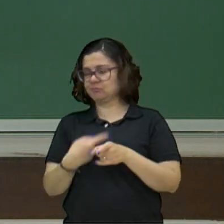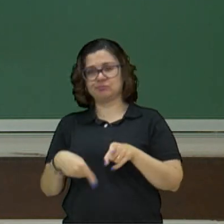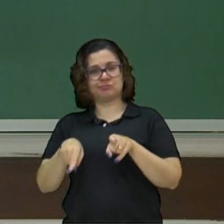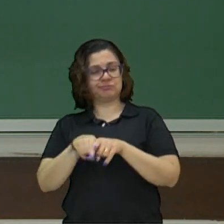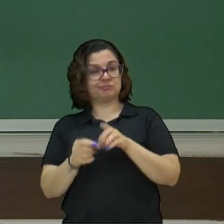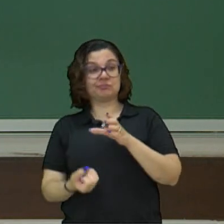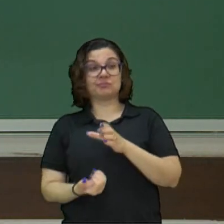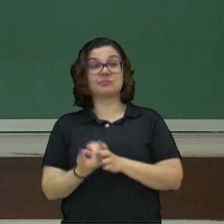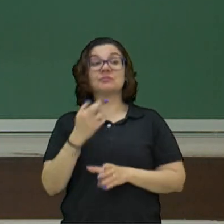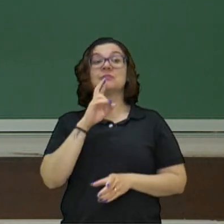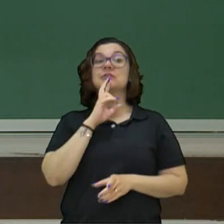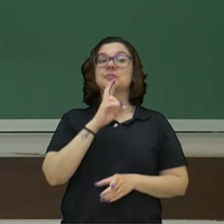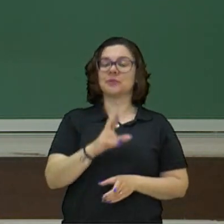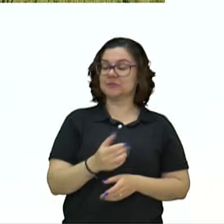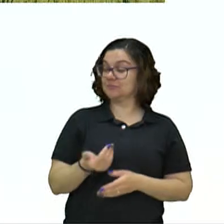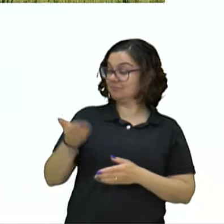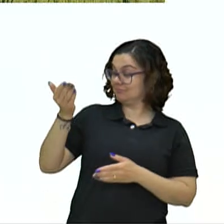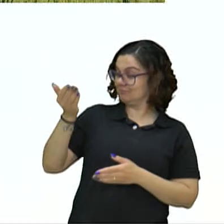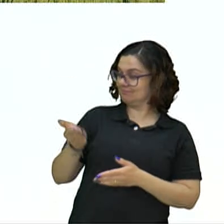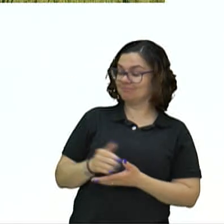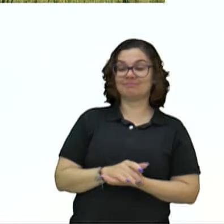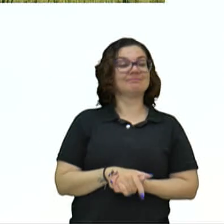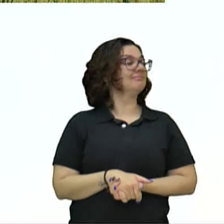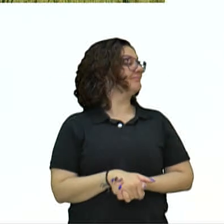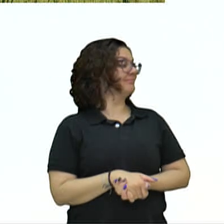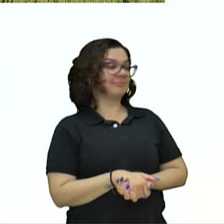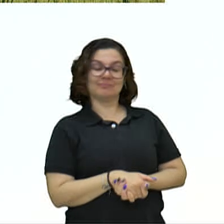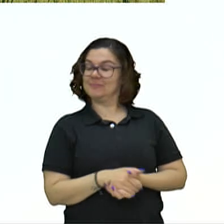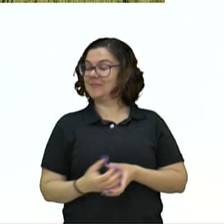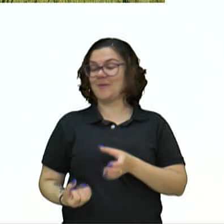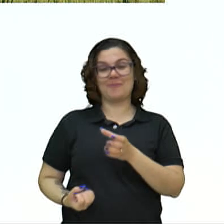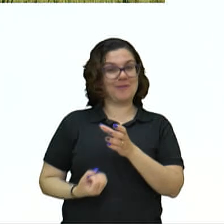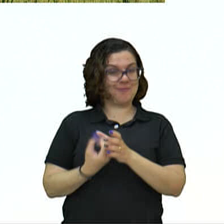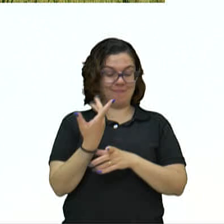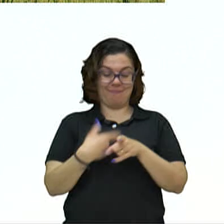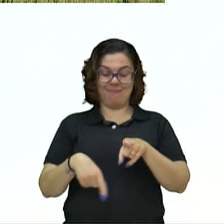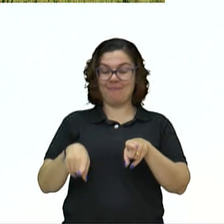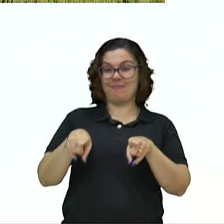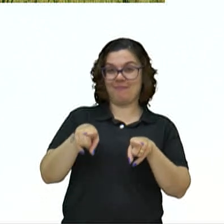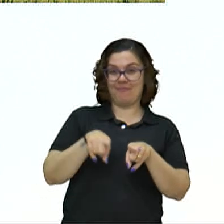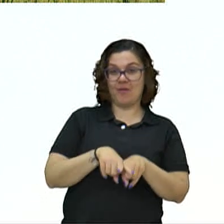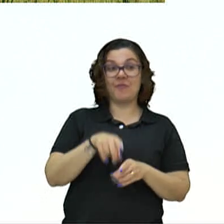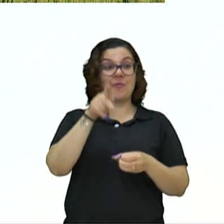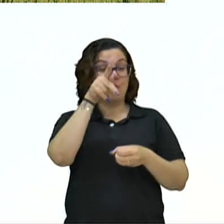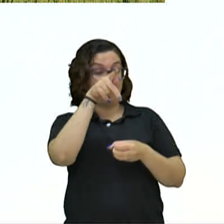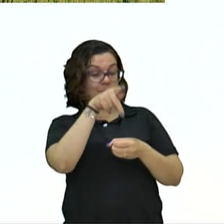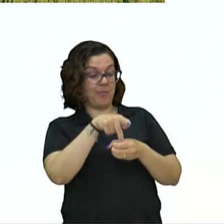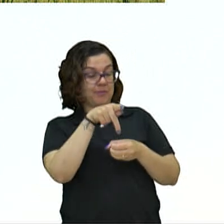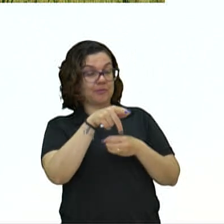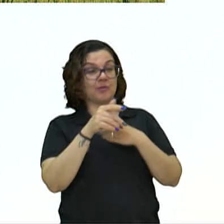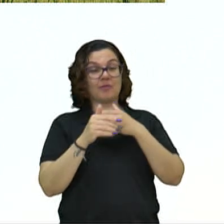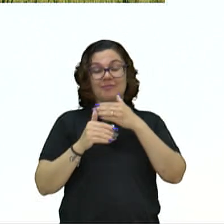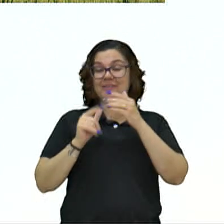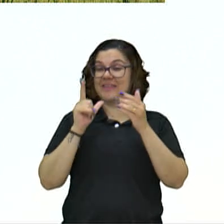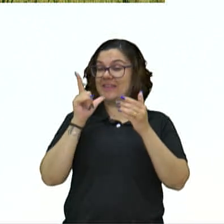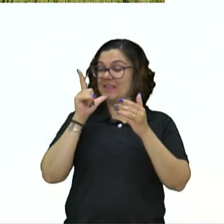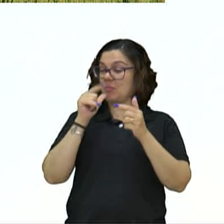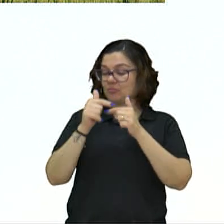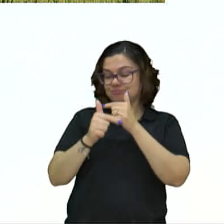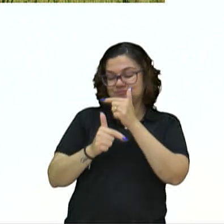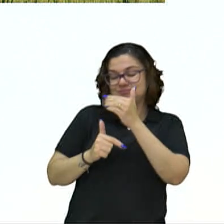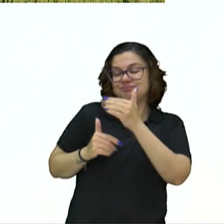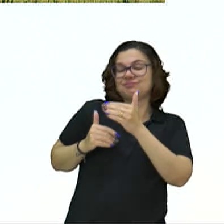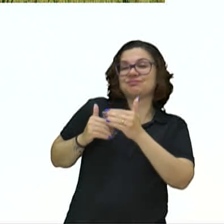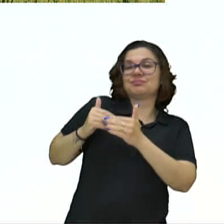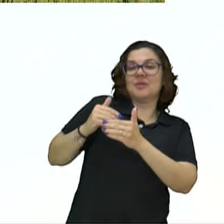renovável vamos a resposta é um recurso não-renovável o petróleo é o tempo de renovação que